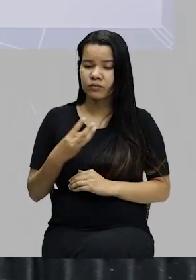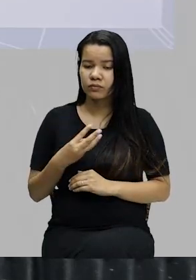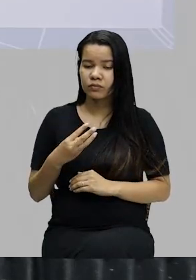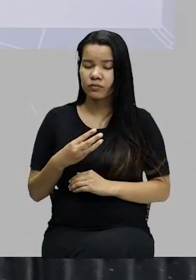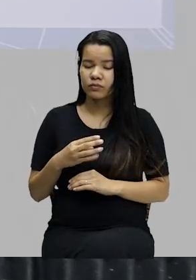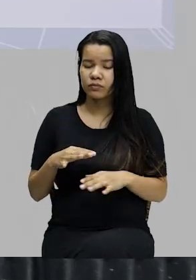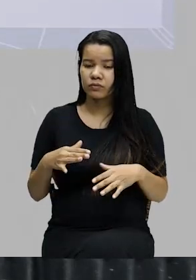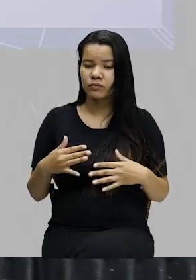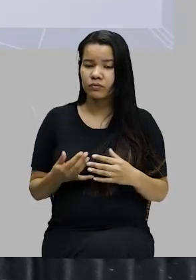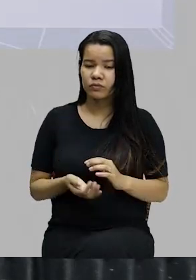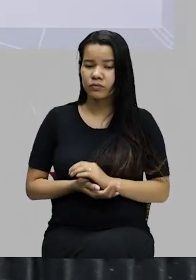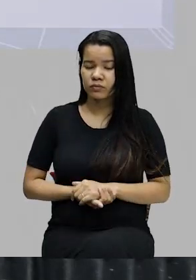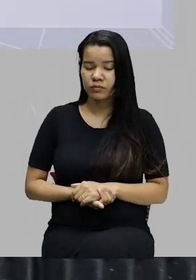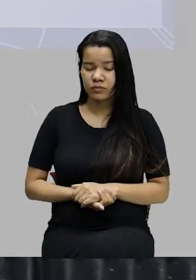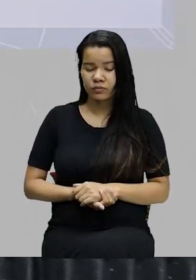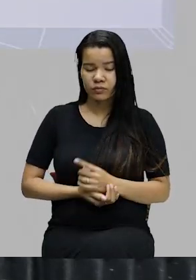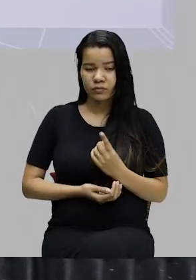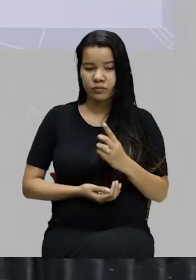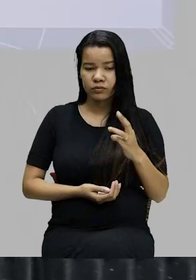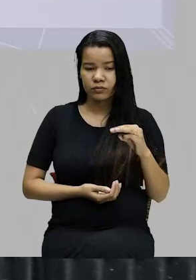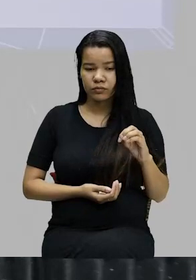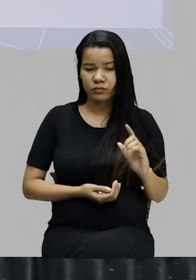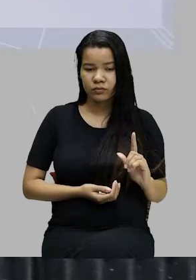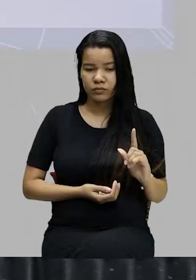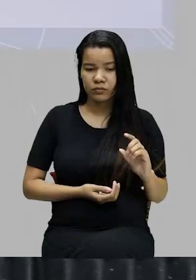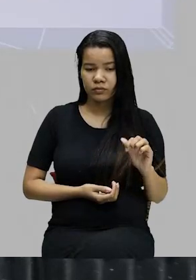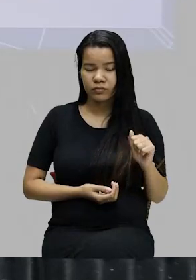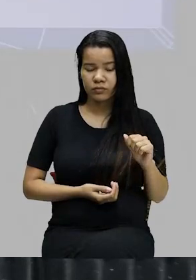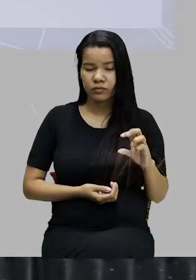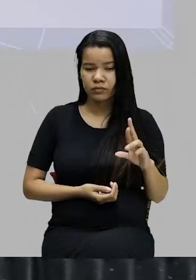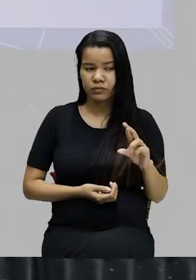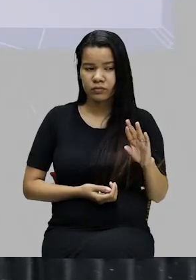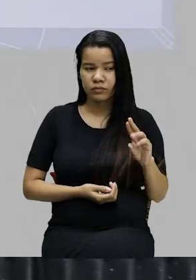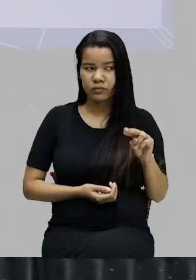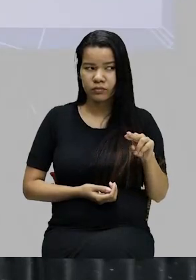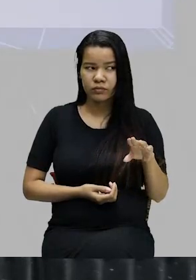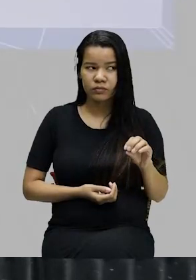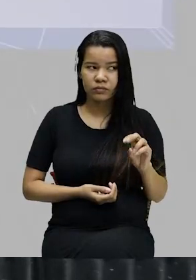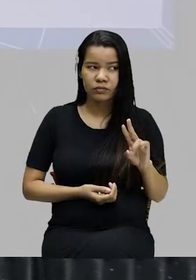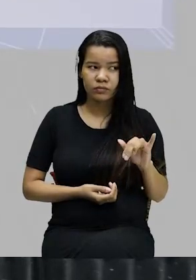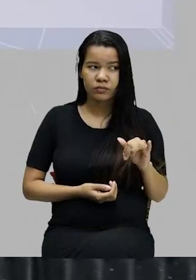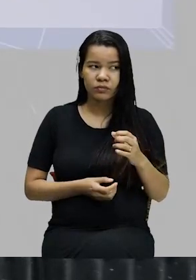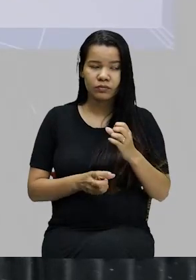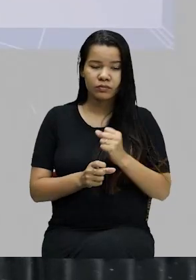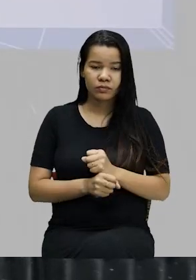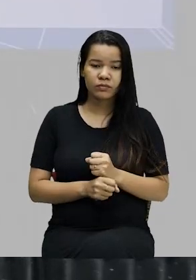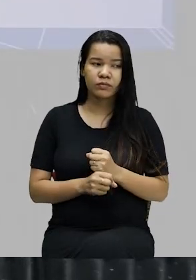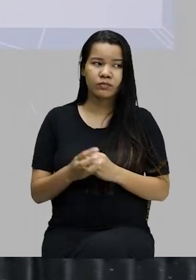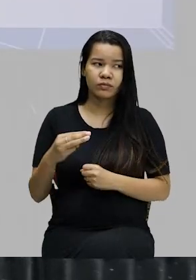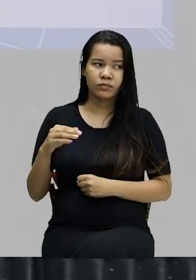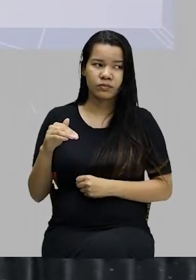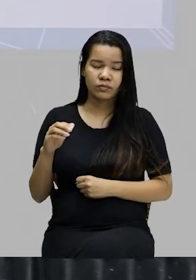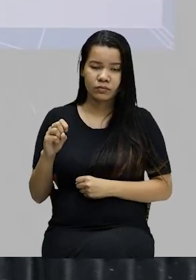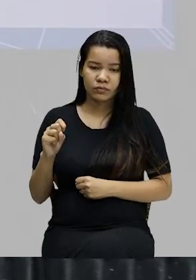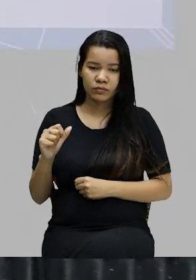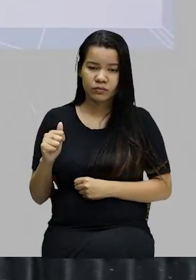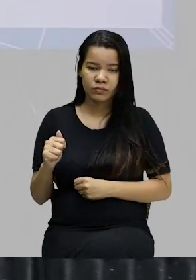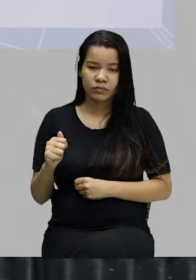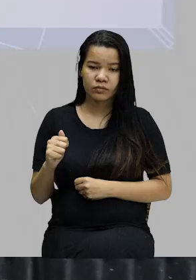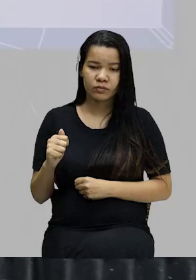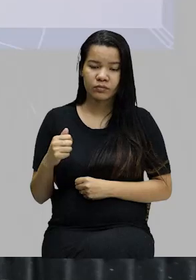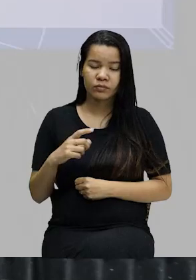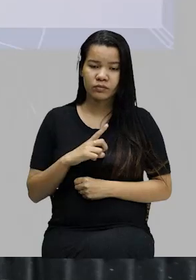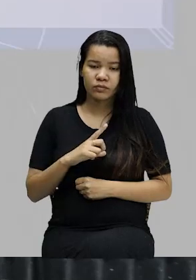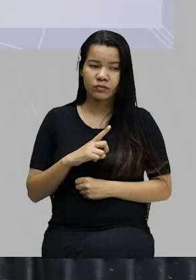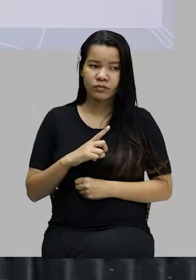bem similar, um mol de carbono vai equivaler a massa em gramas correspondente à unidade de massa atômica. Então, nós vamos